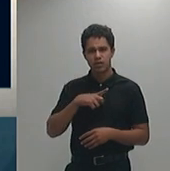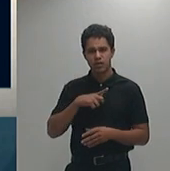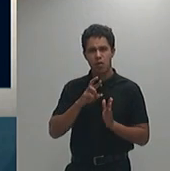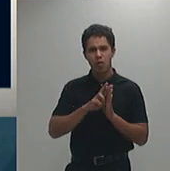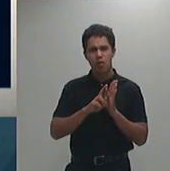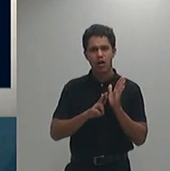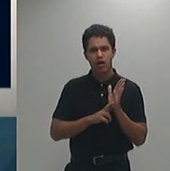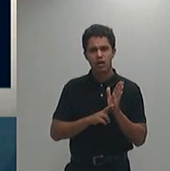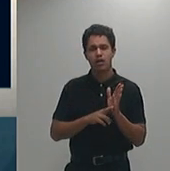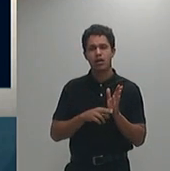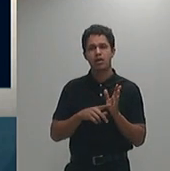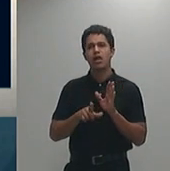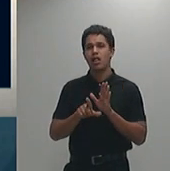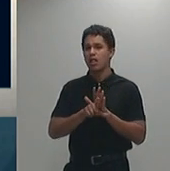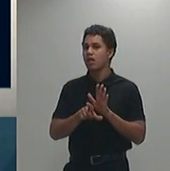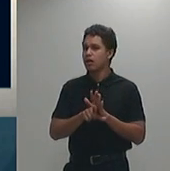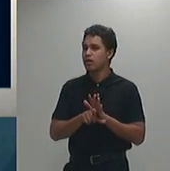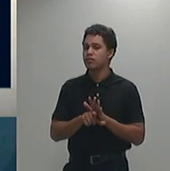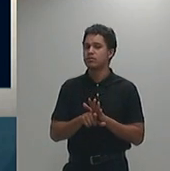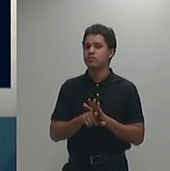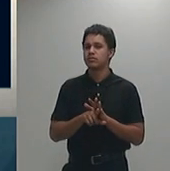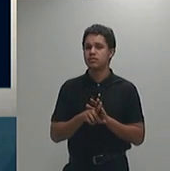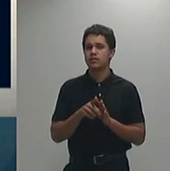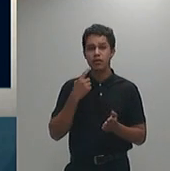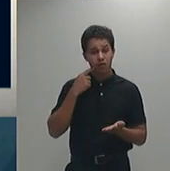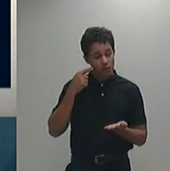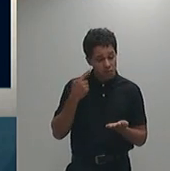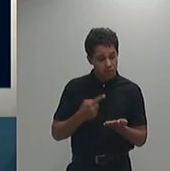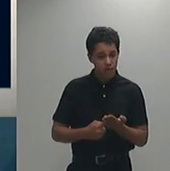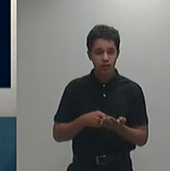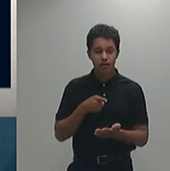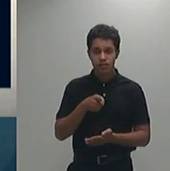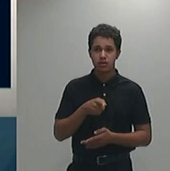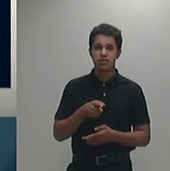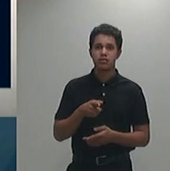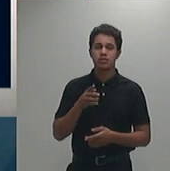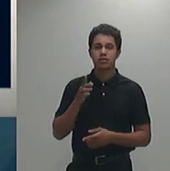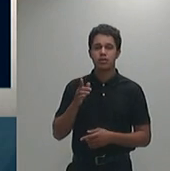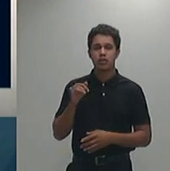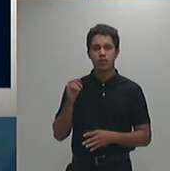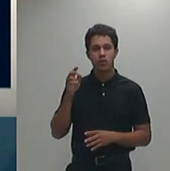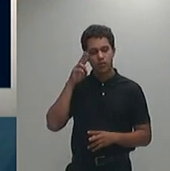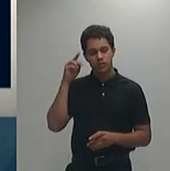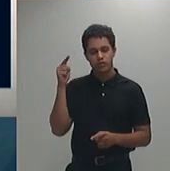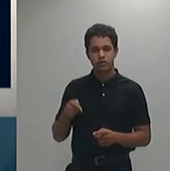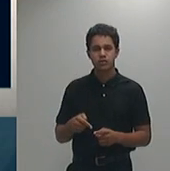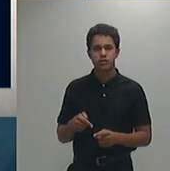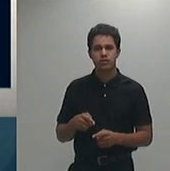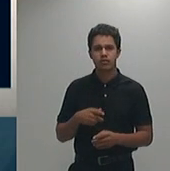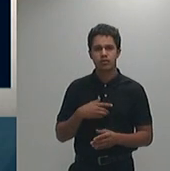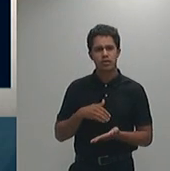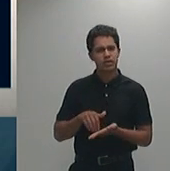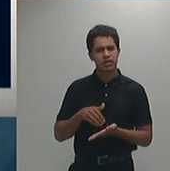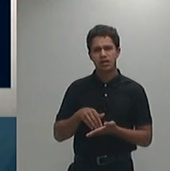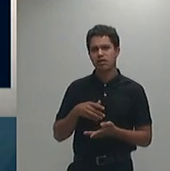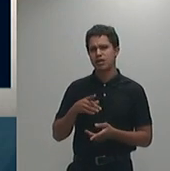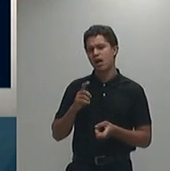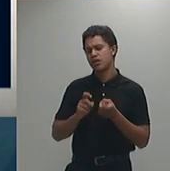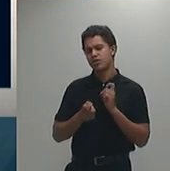legal até tu fixaste essa atribuição para o presidente a secretaria o